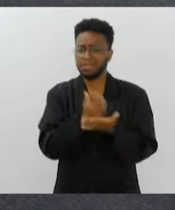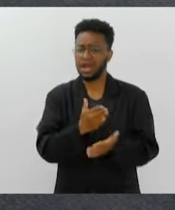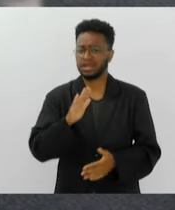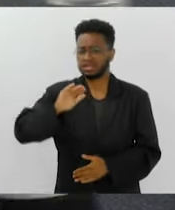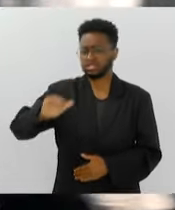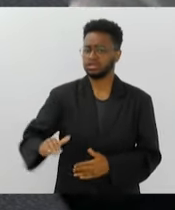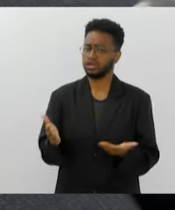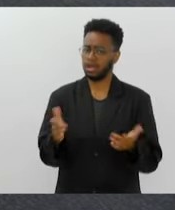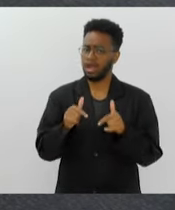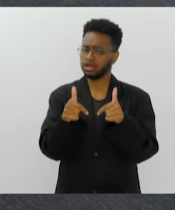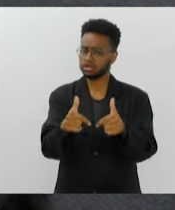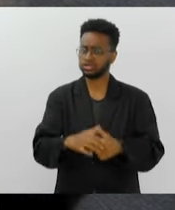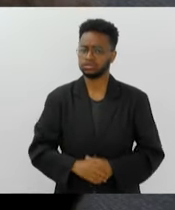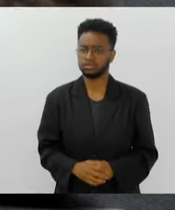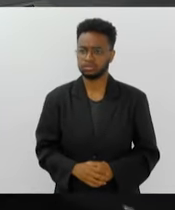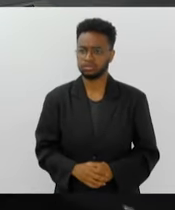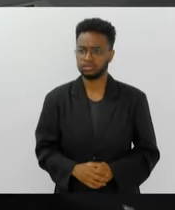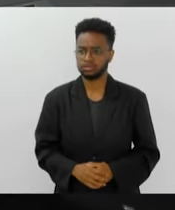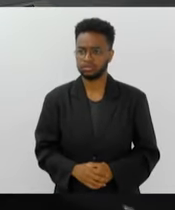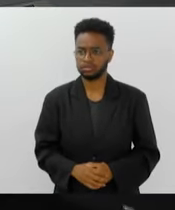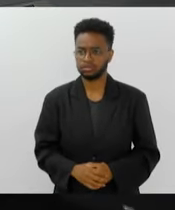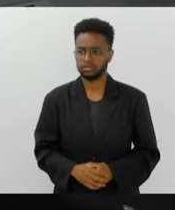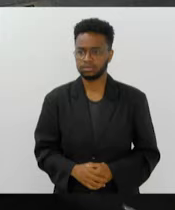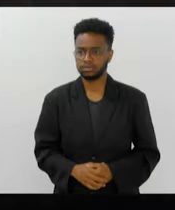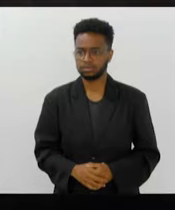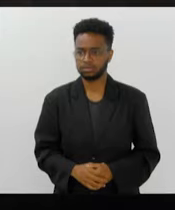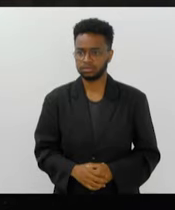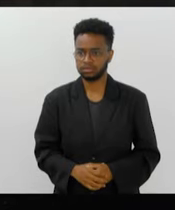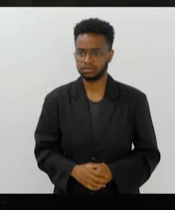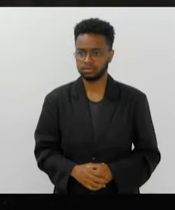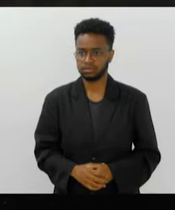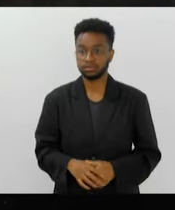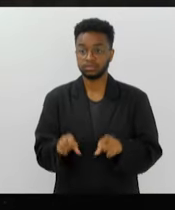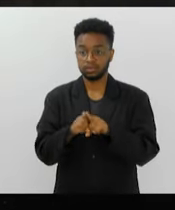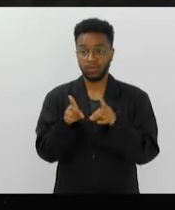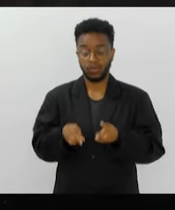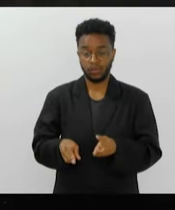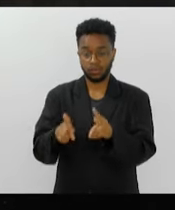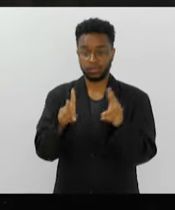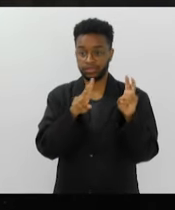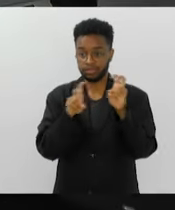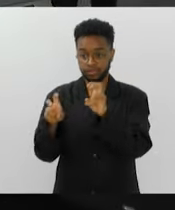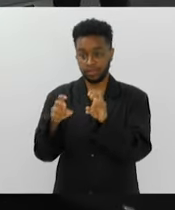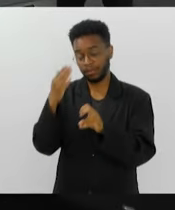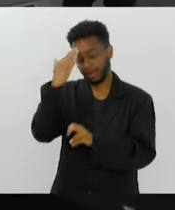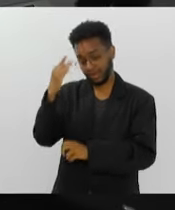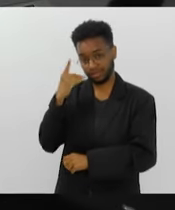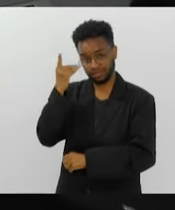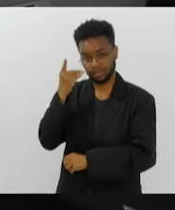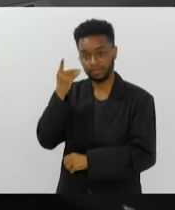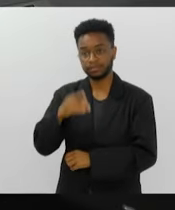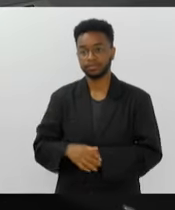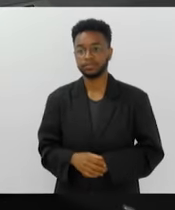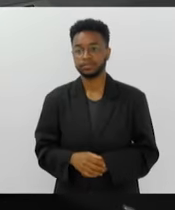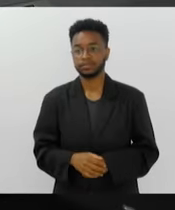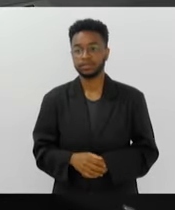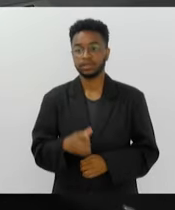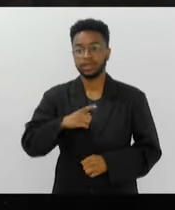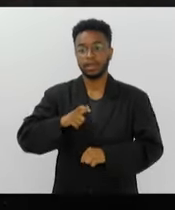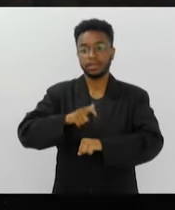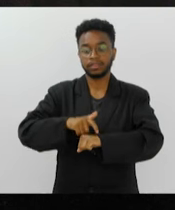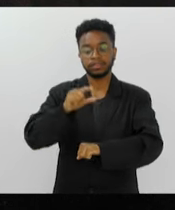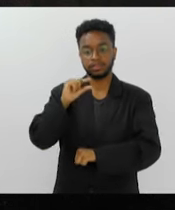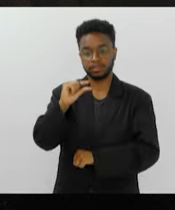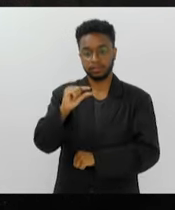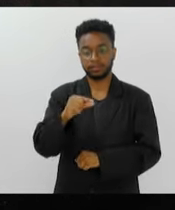eh continuando aqui eh os temas nos poucos minutos que eu tenho ainda imagina deputada Verônica conte